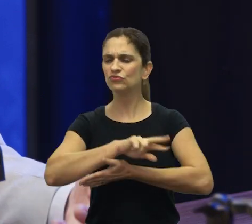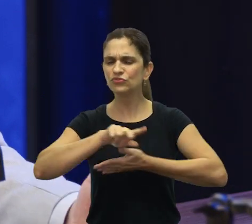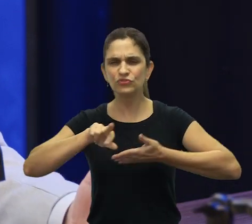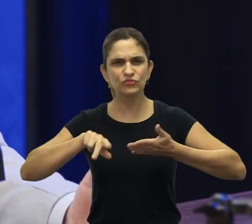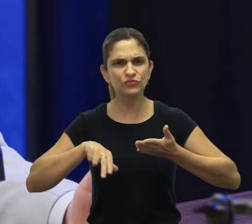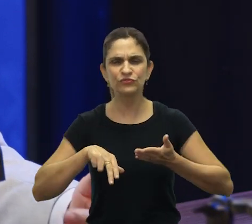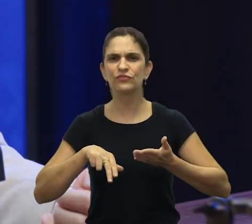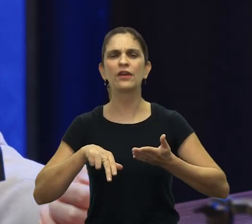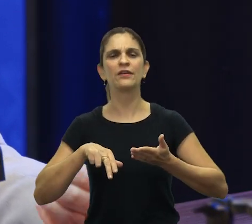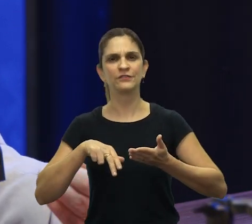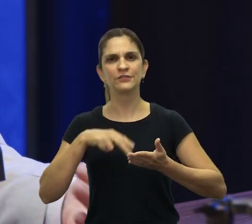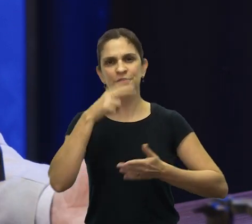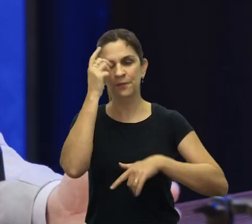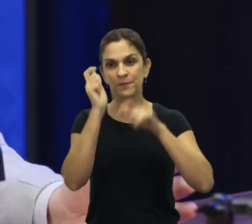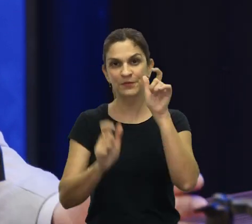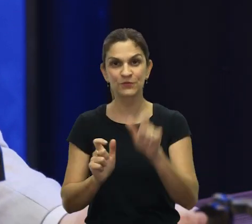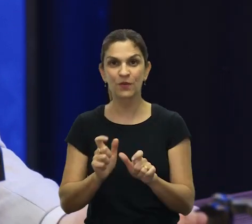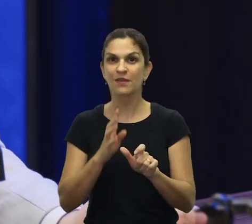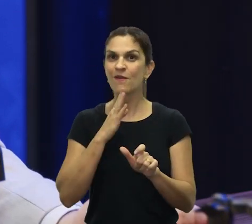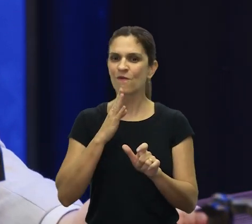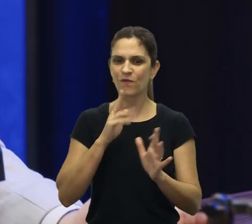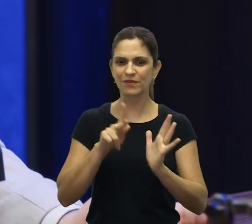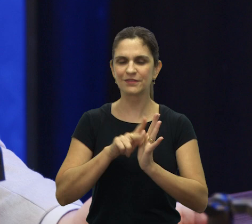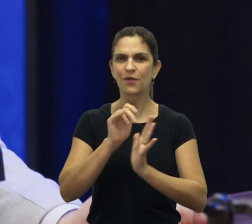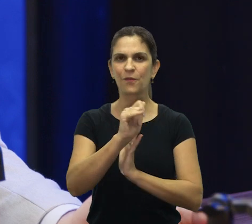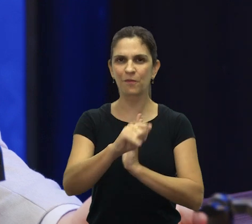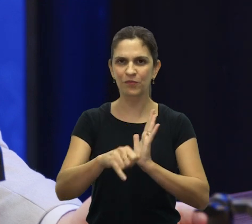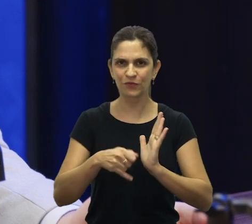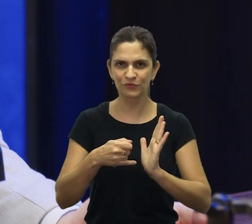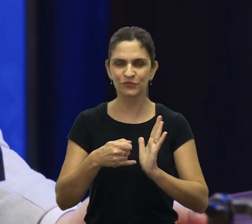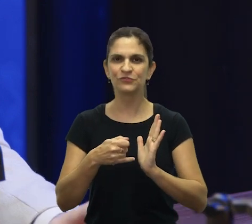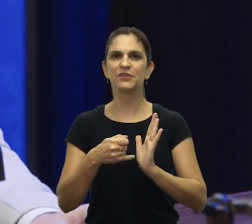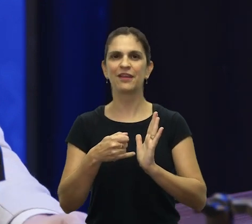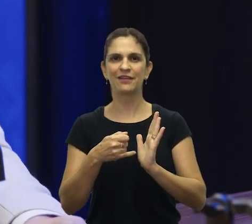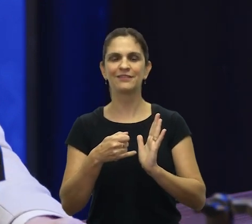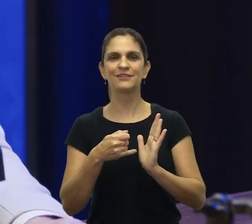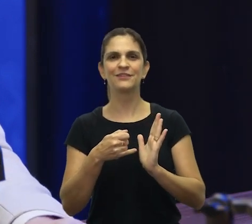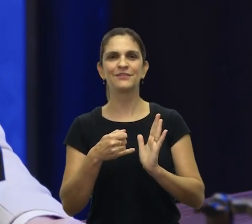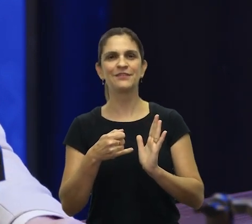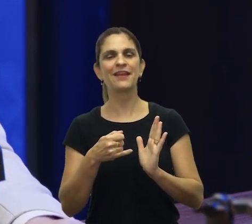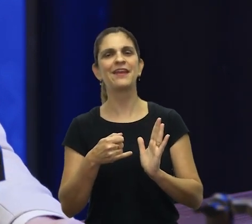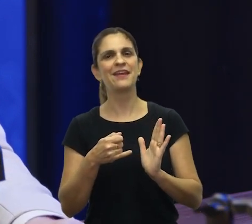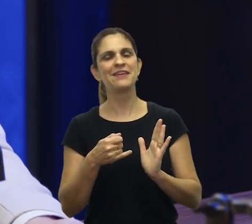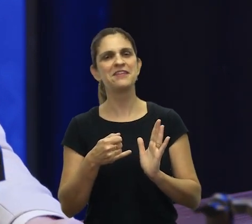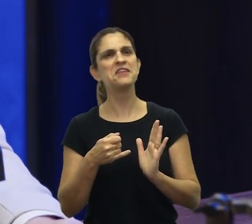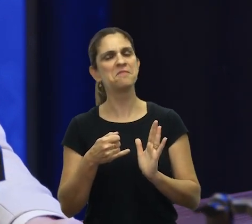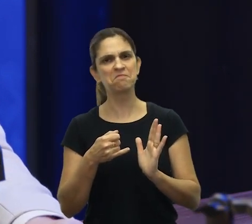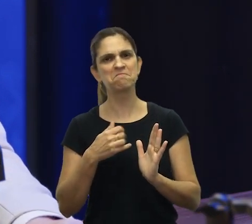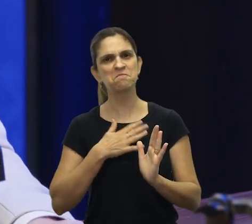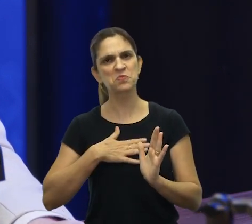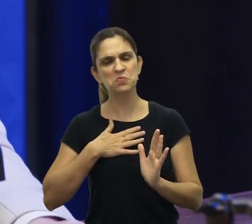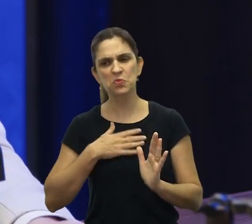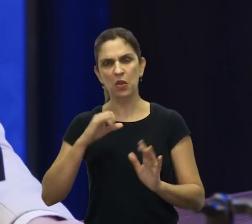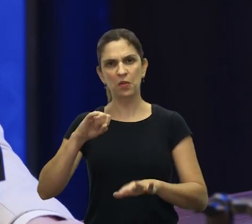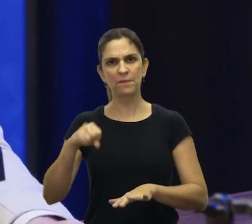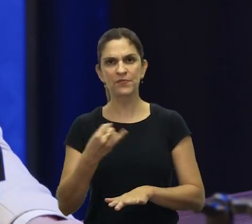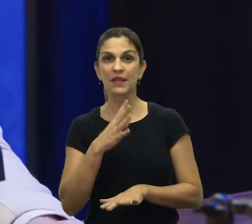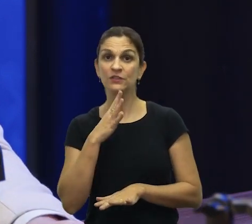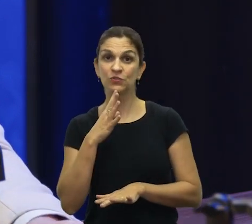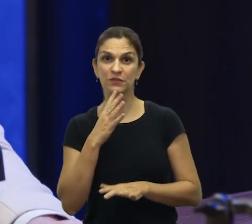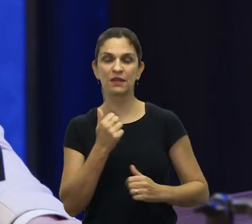várias pessoas que conheceram o projeto da Casa Rosa e tiveram a oportunidade